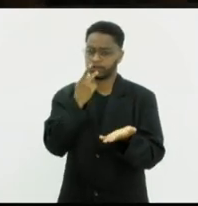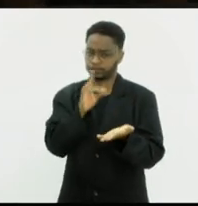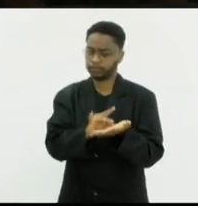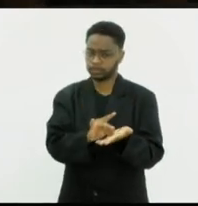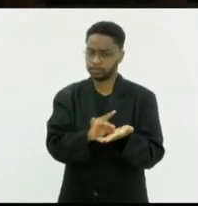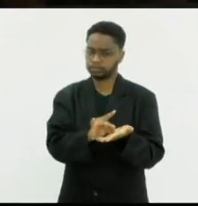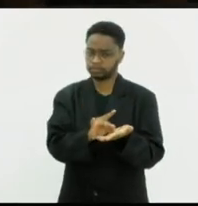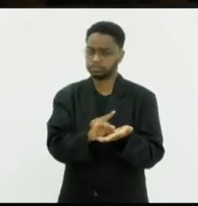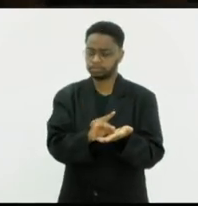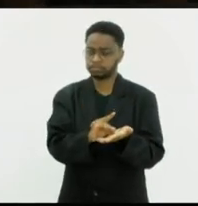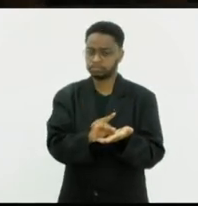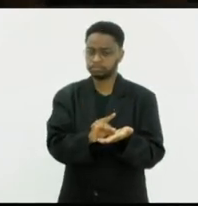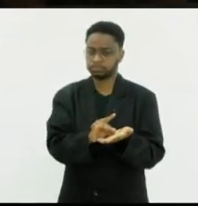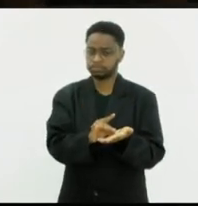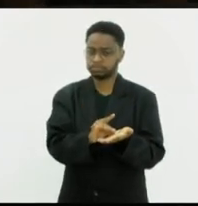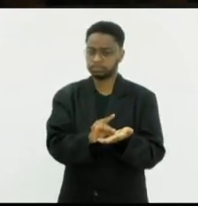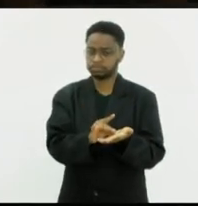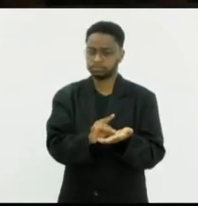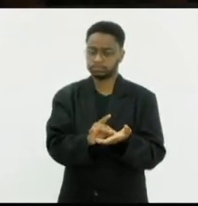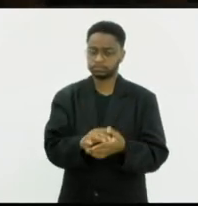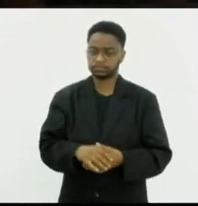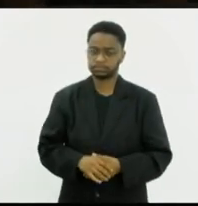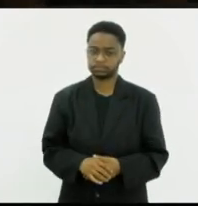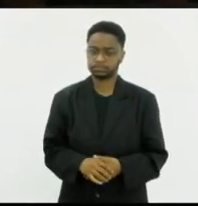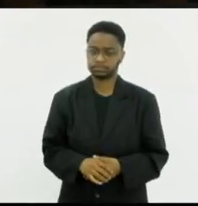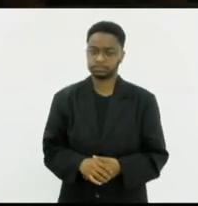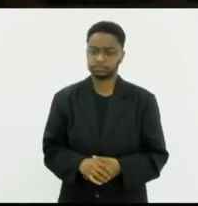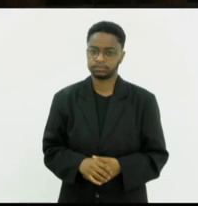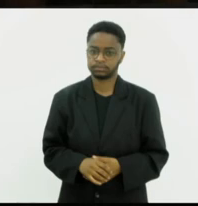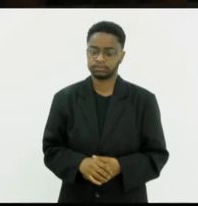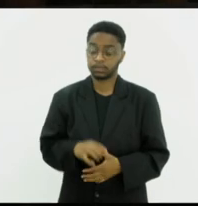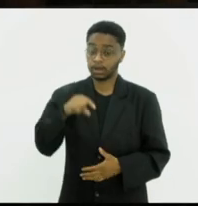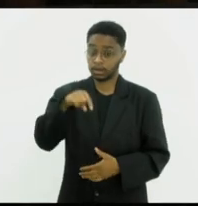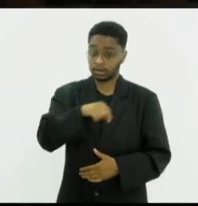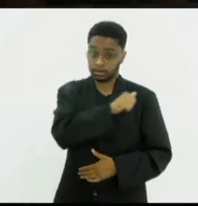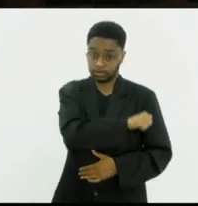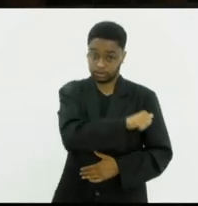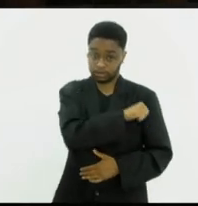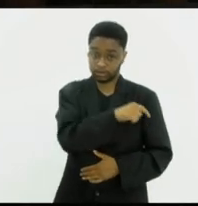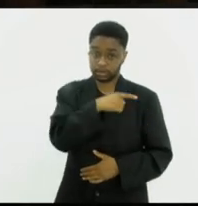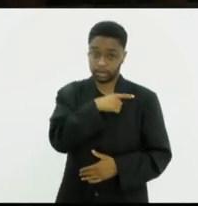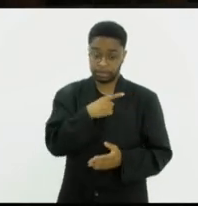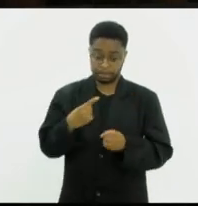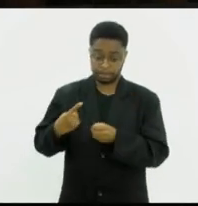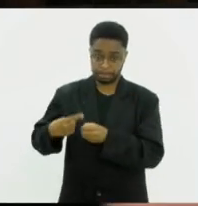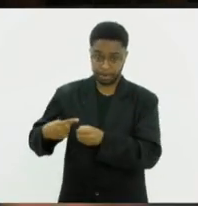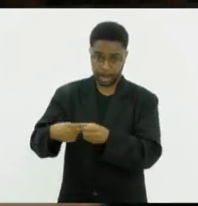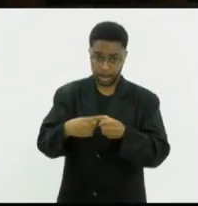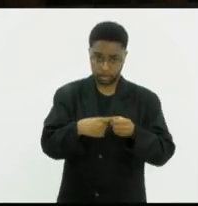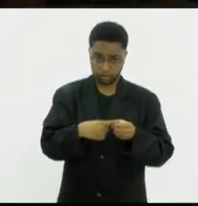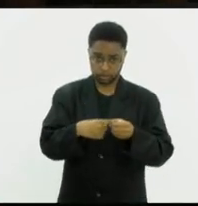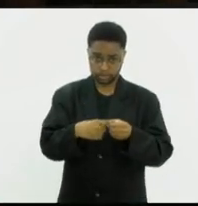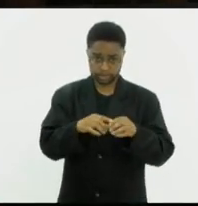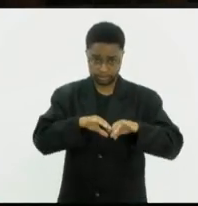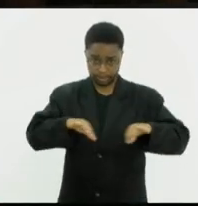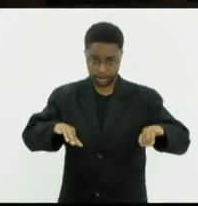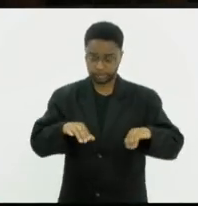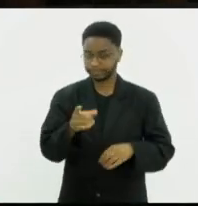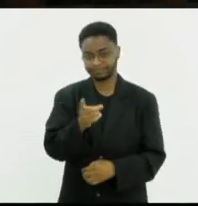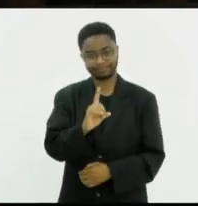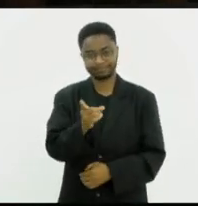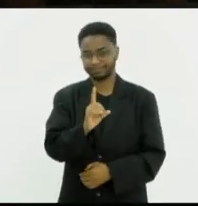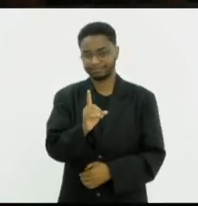Vamos cair a ficha, falar a verdade. O Rio de Janeiro é dividido em bairros? Não. O Rio de